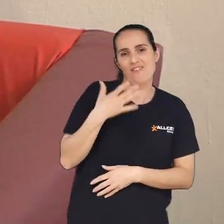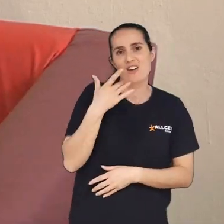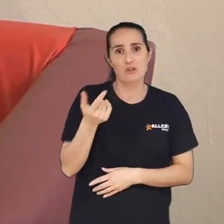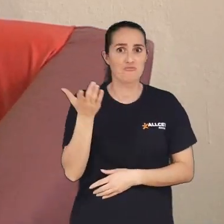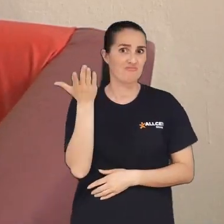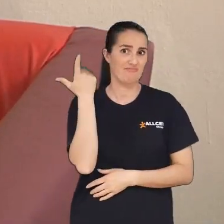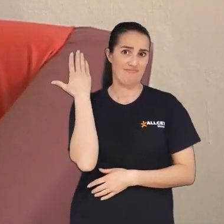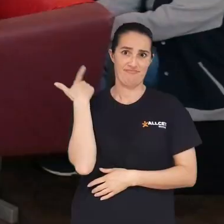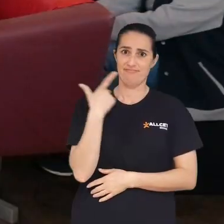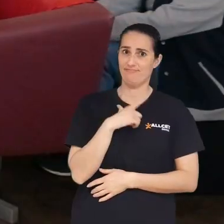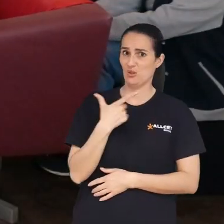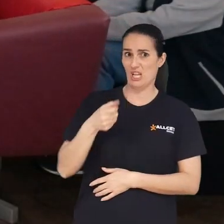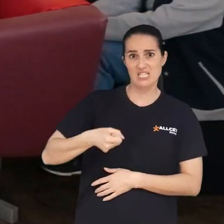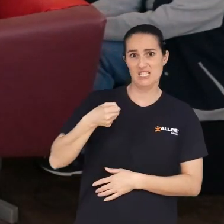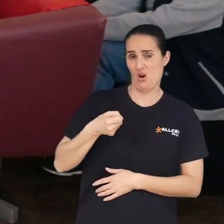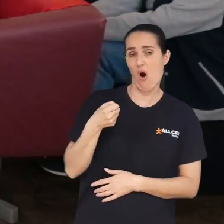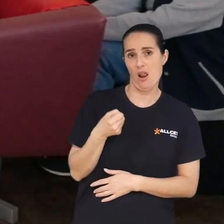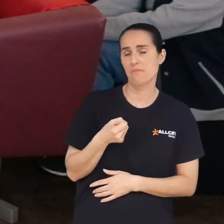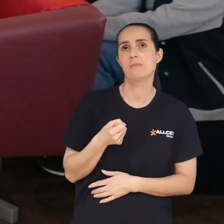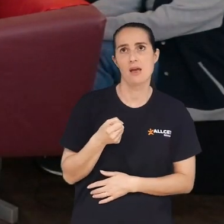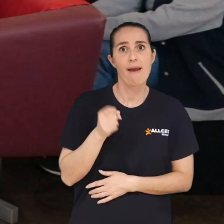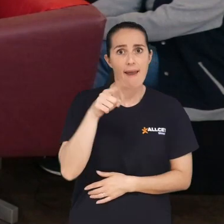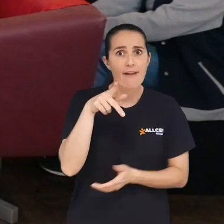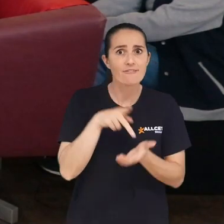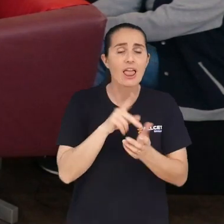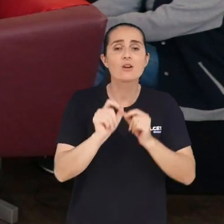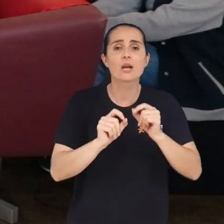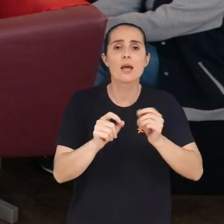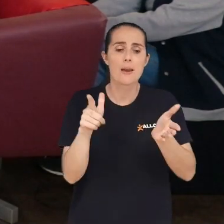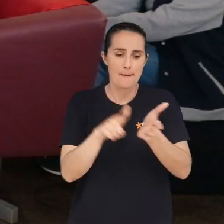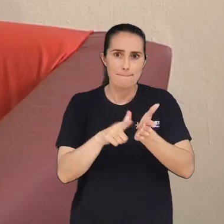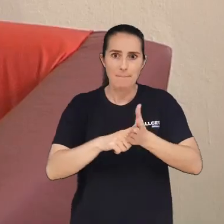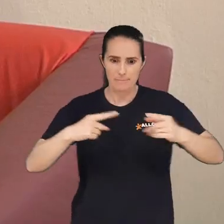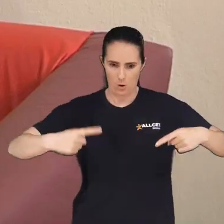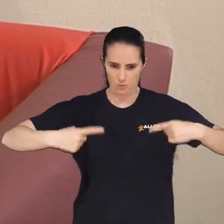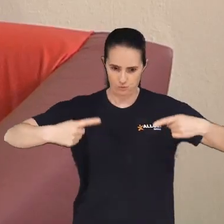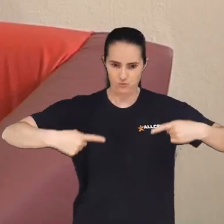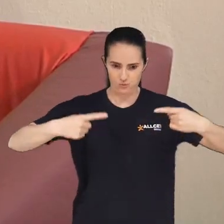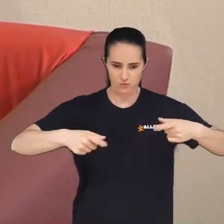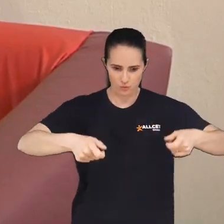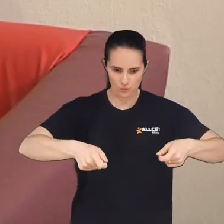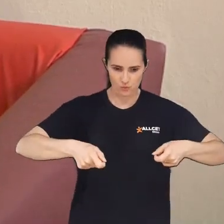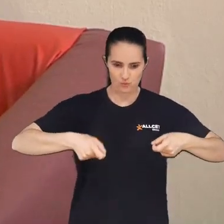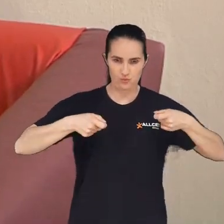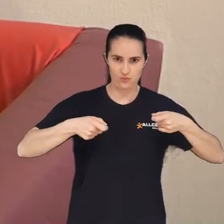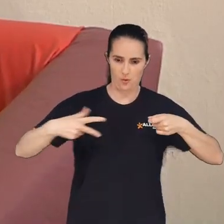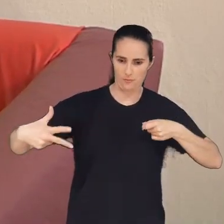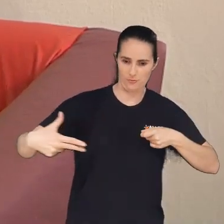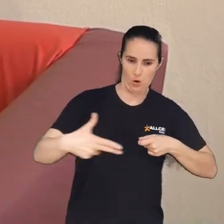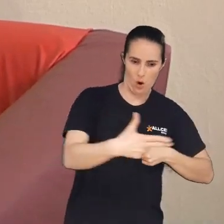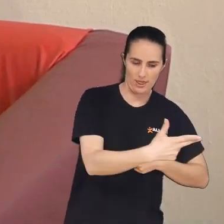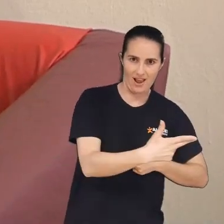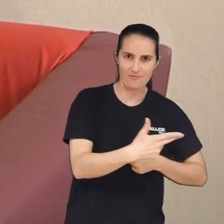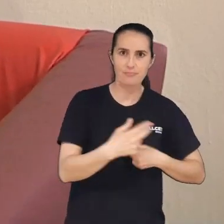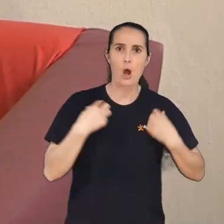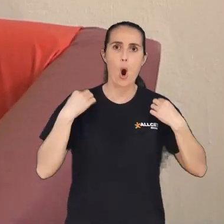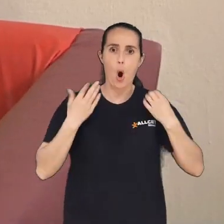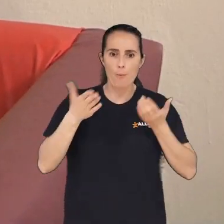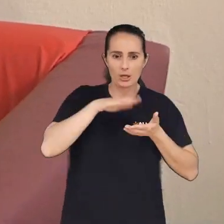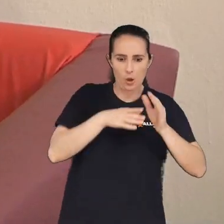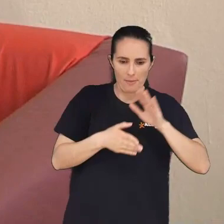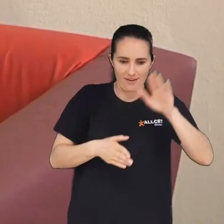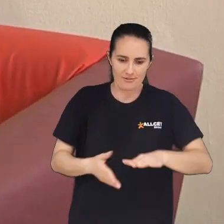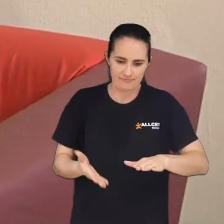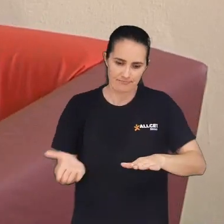não existiam. Era literalmente um rolo de papel, colocava as compras dentro, era dobrado, daí